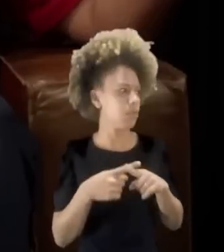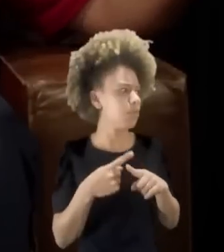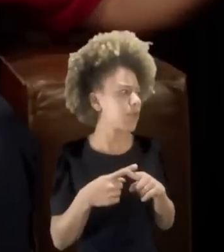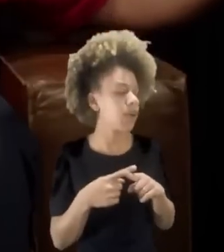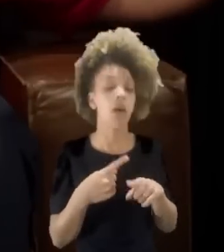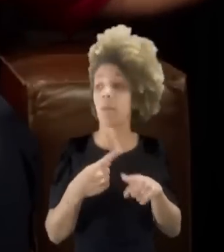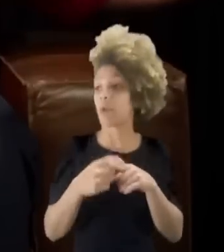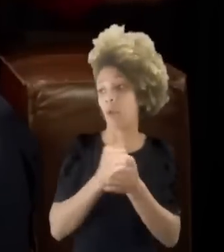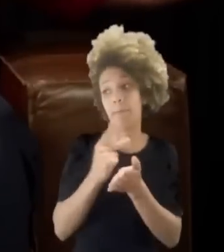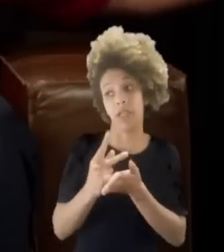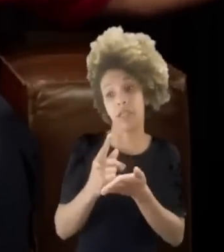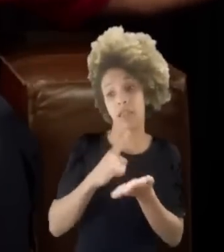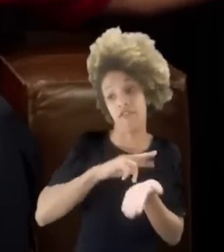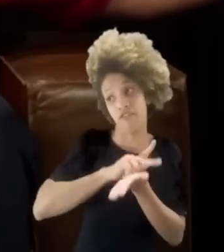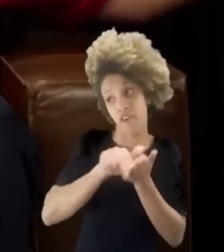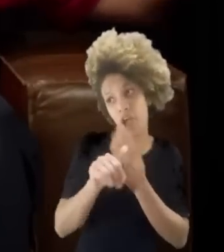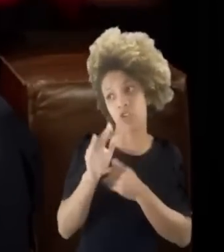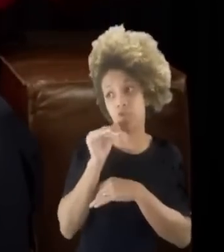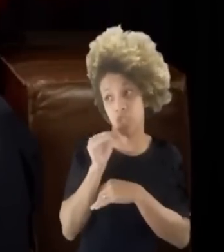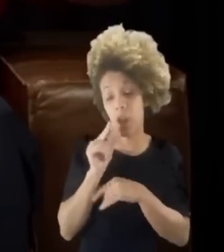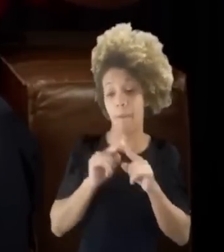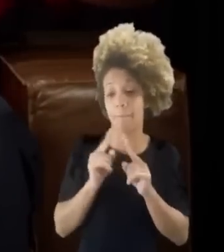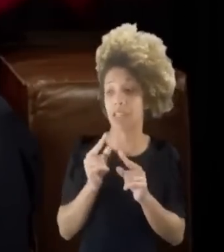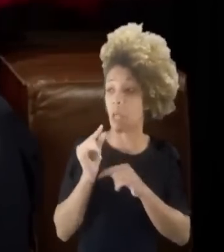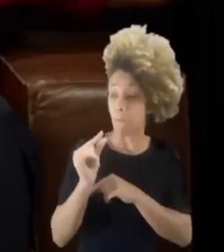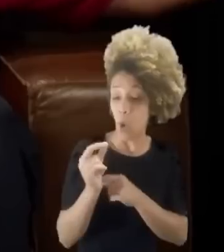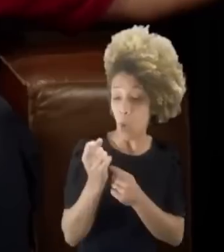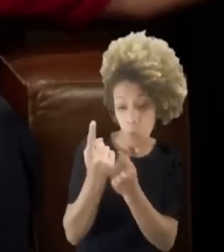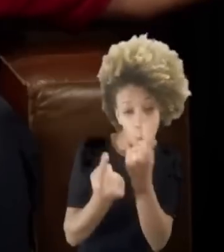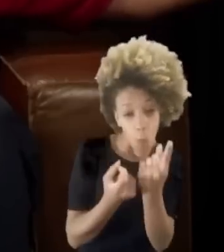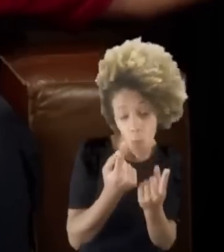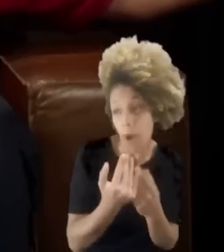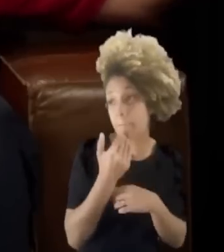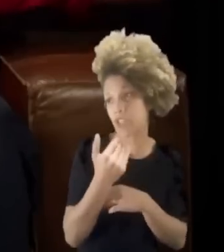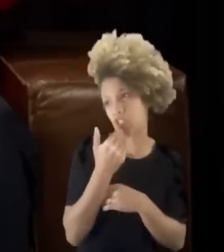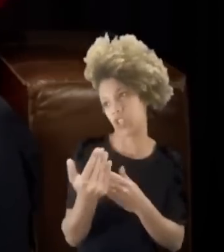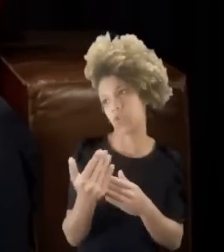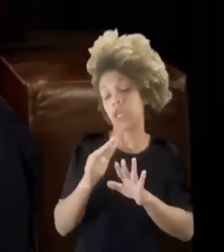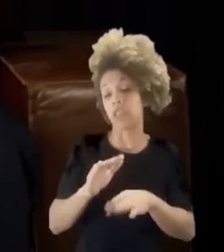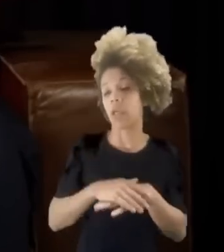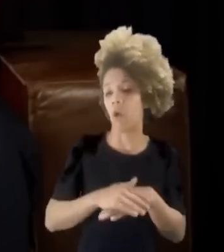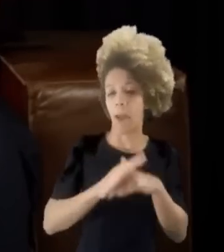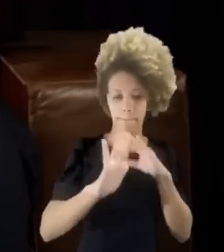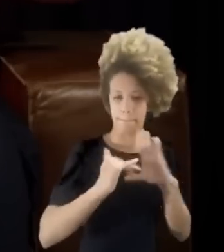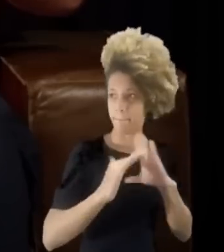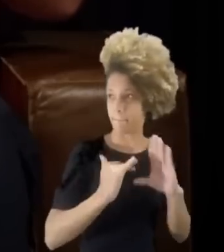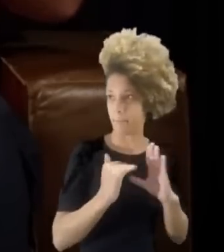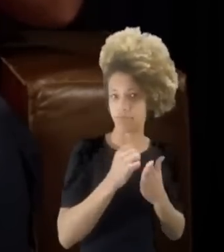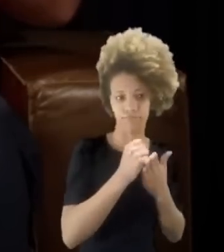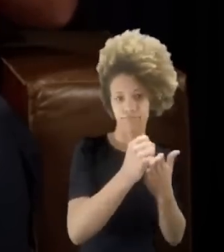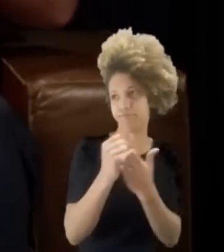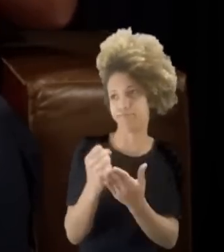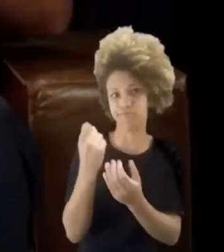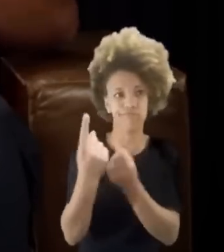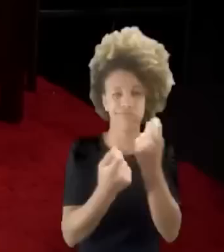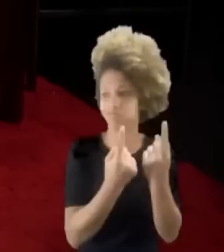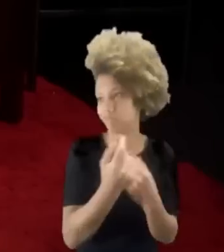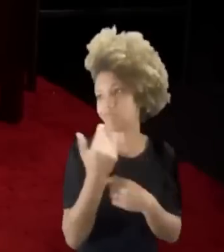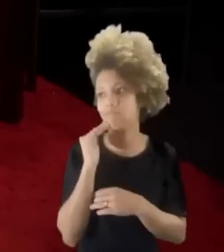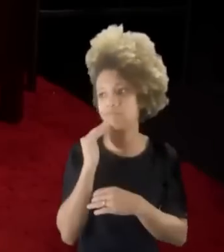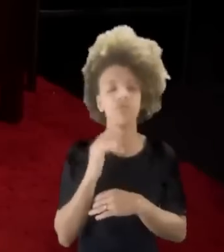celular o aplicativo tem muitos entregadores mano então tem pouco pedido para tantos entregadores então que toca os entregador tão indo entendeu